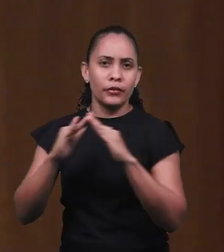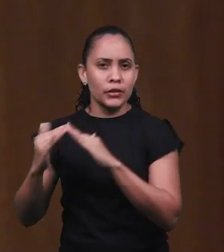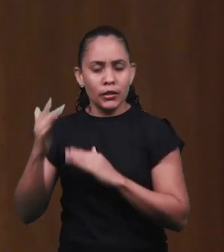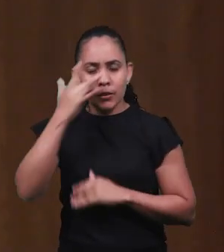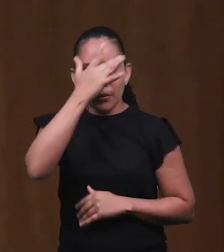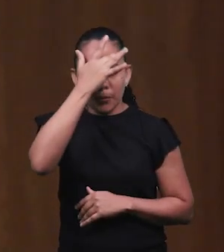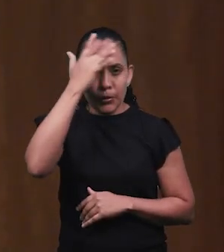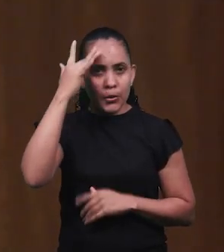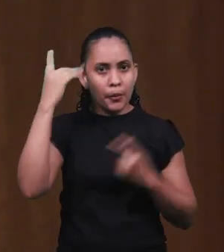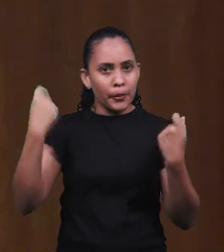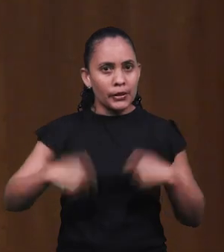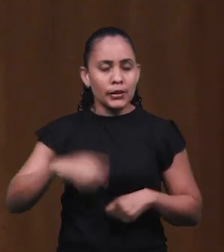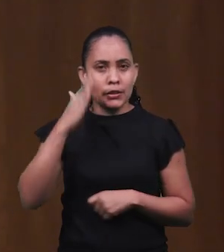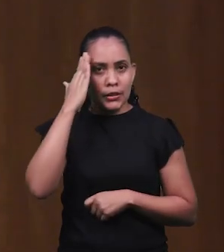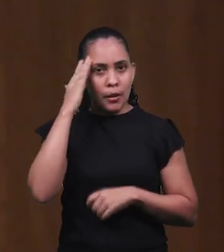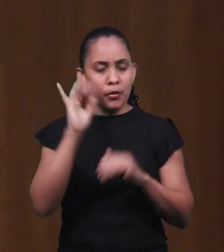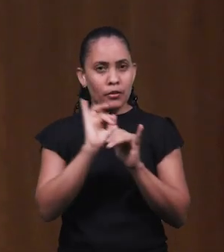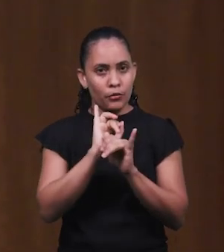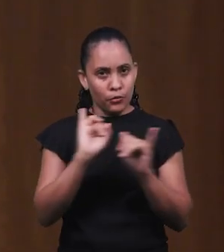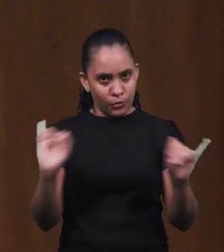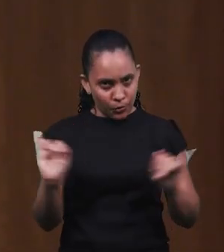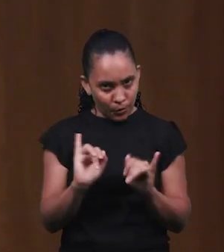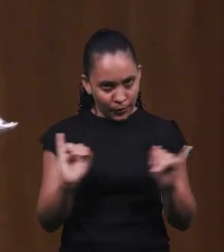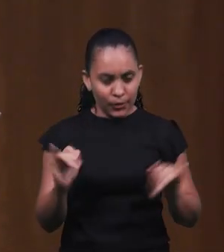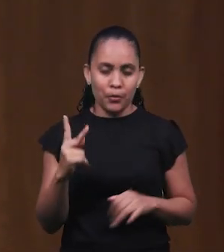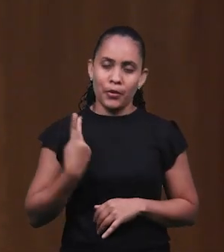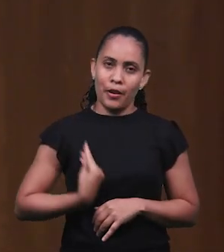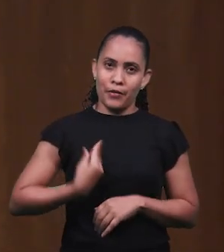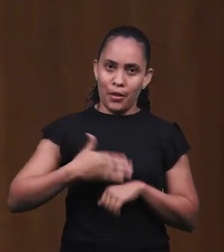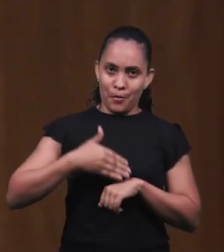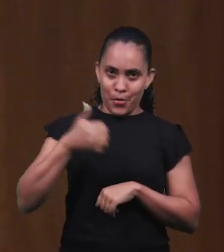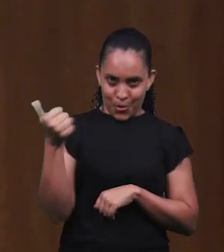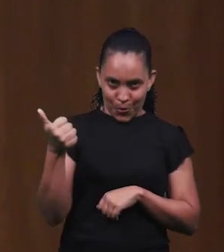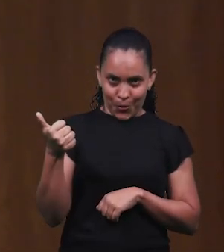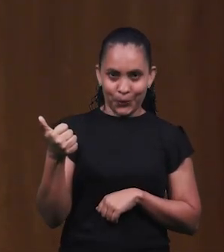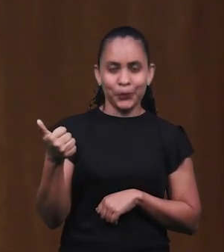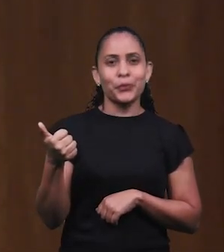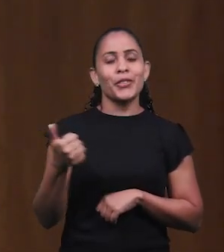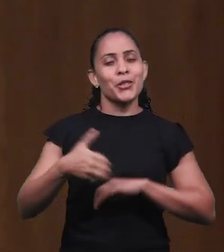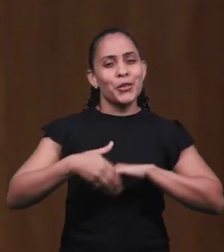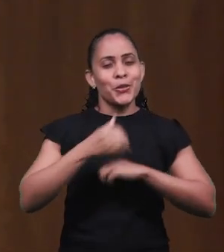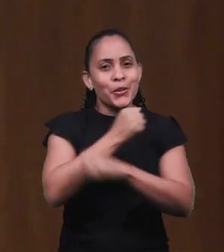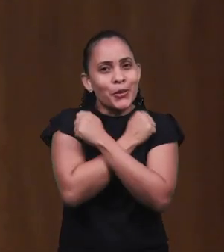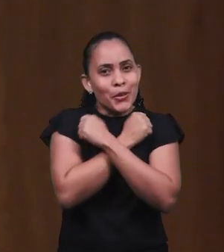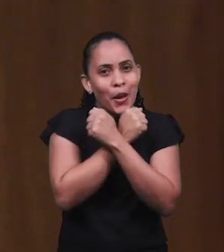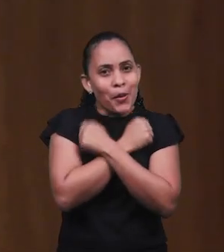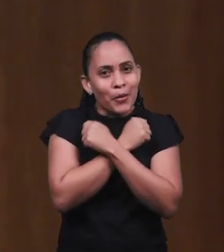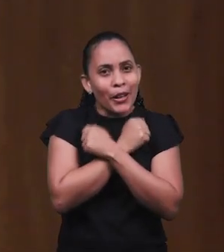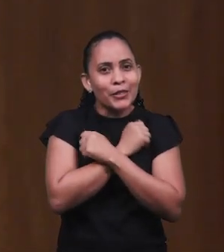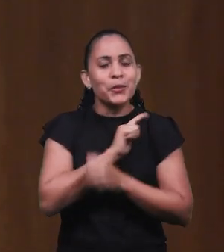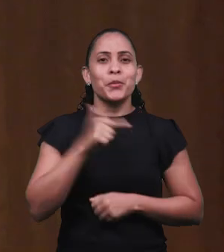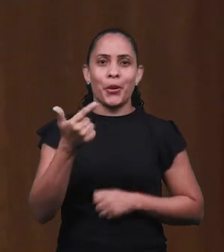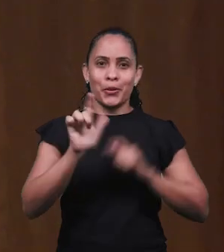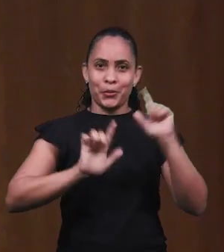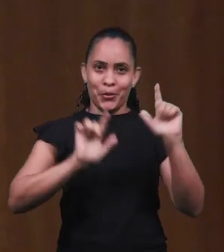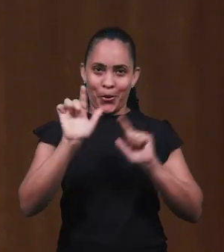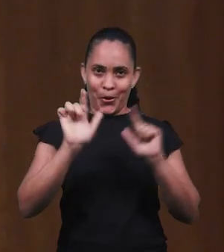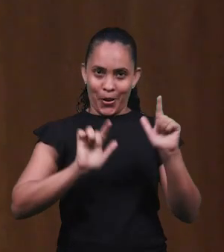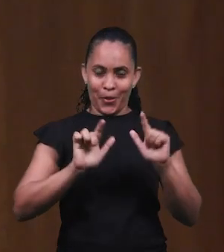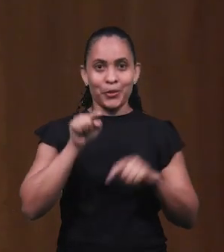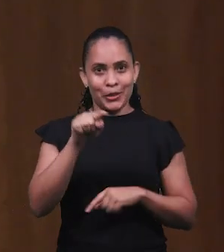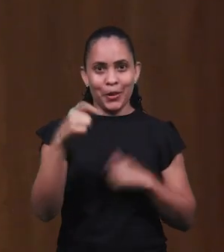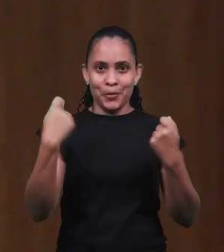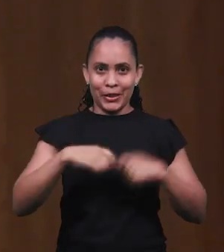vizinho. As pessoas precisam saber dessa informação para ter uma vida melhor. Não é isso? Então, deixa o nosso abraço e nos encontramos no